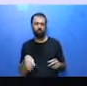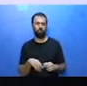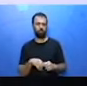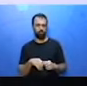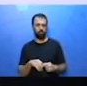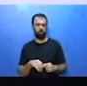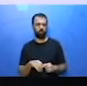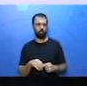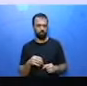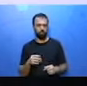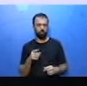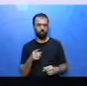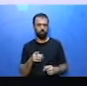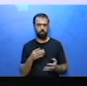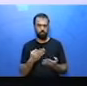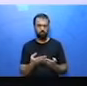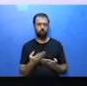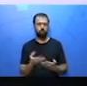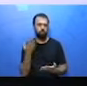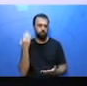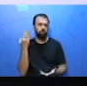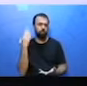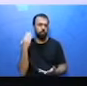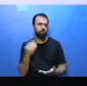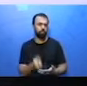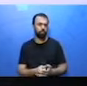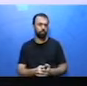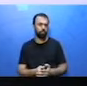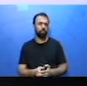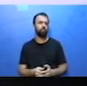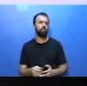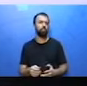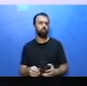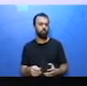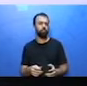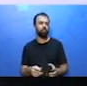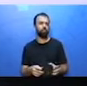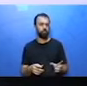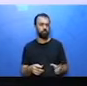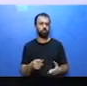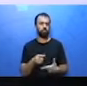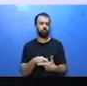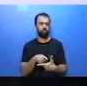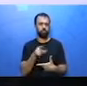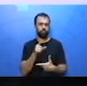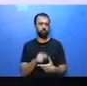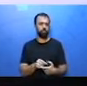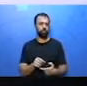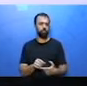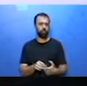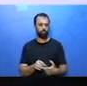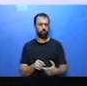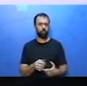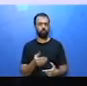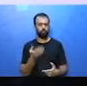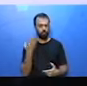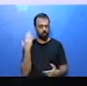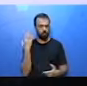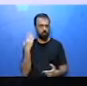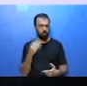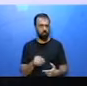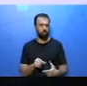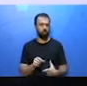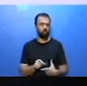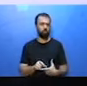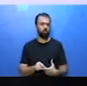alguns que você já estudou lá primeiro ano a maioria dos gráficos que eram apresentados para você no outro ano